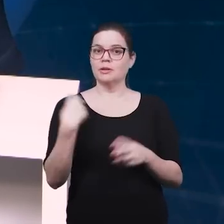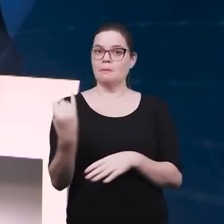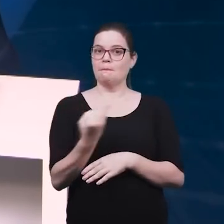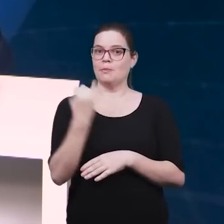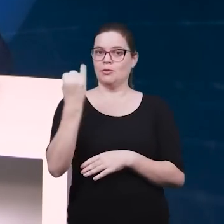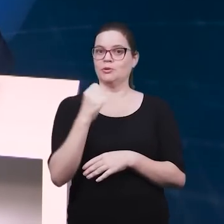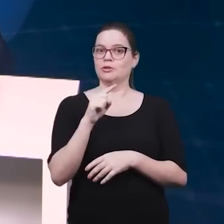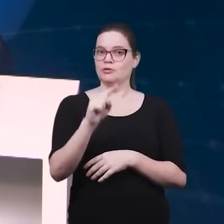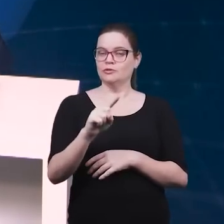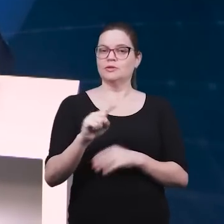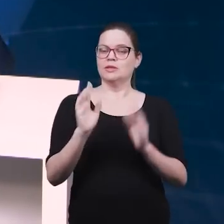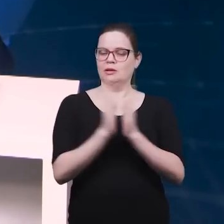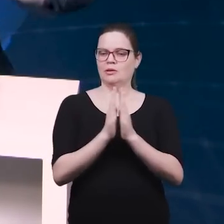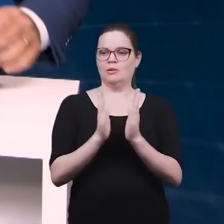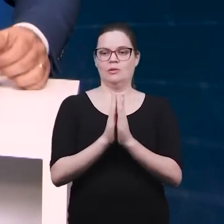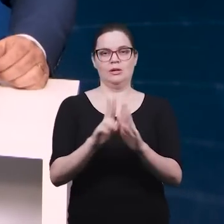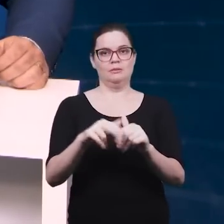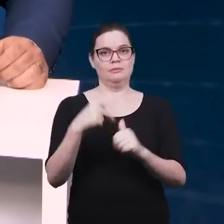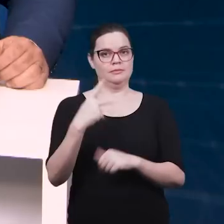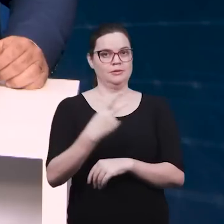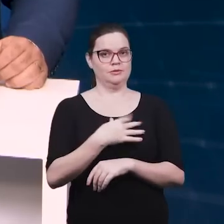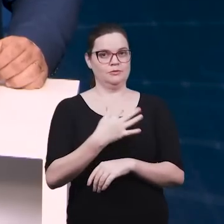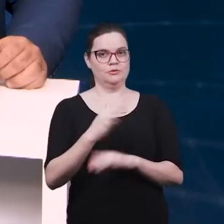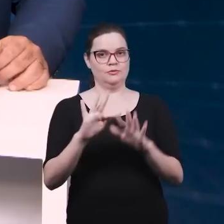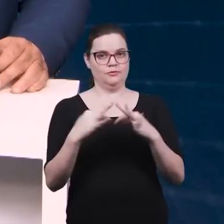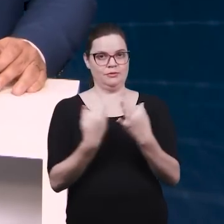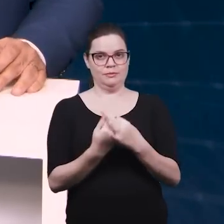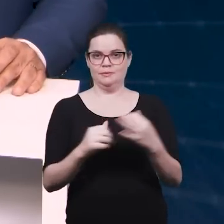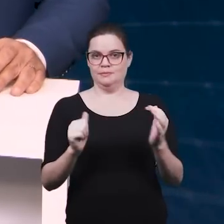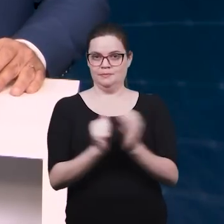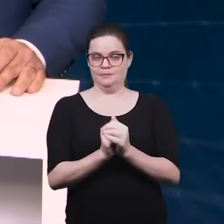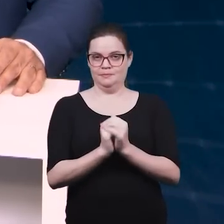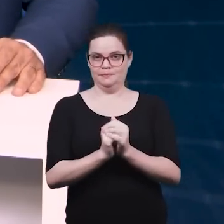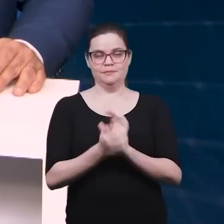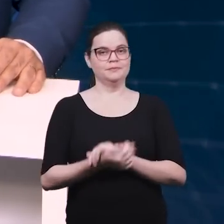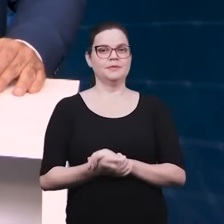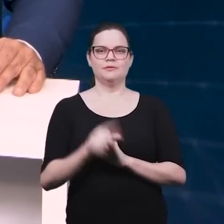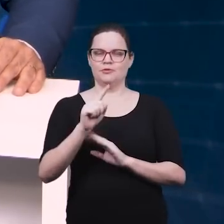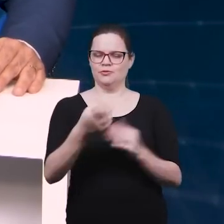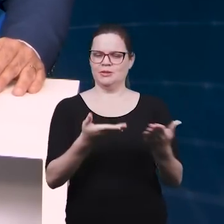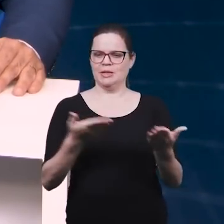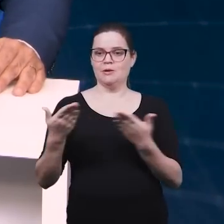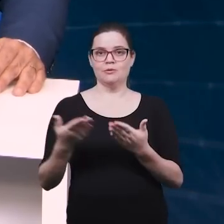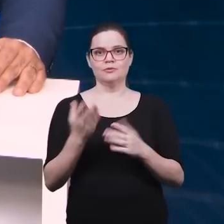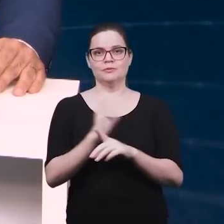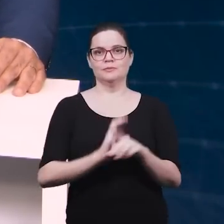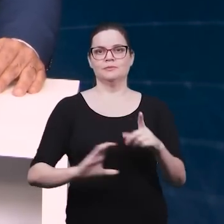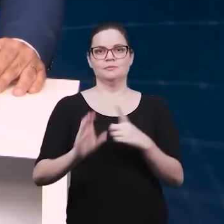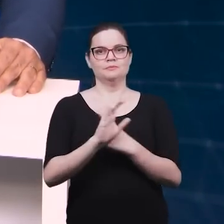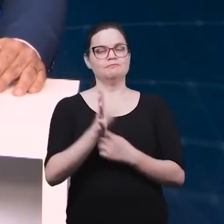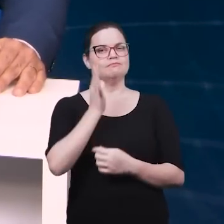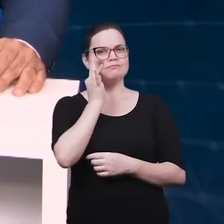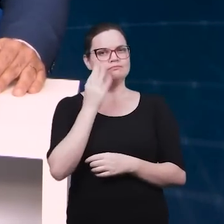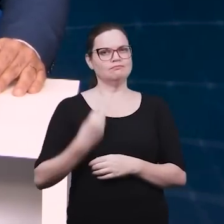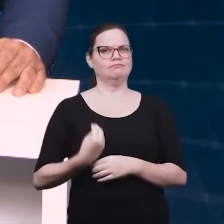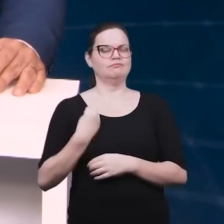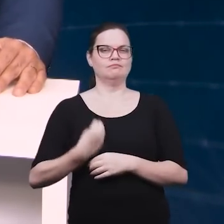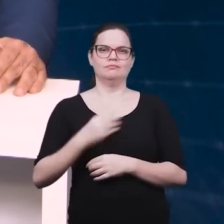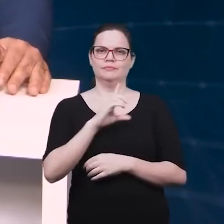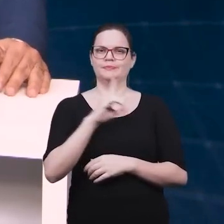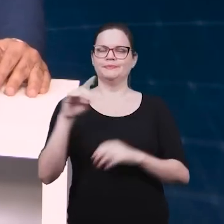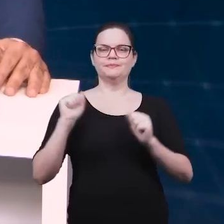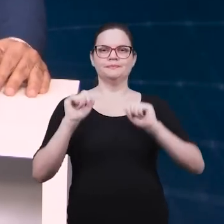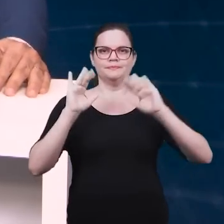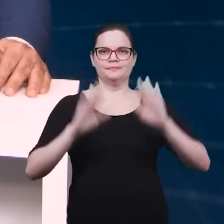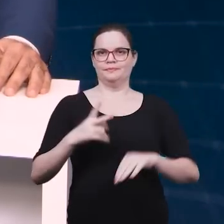ore pela sua família. Amém? E você está convidado para poder participar um dos nossos cultos. Deus tem uma grande bênção